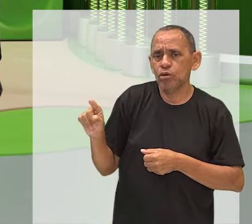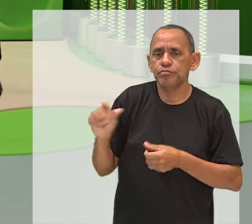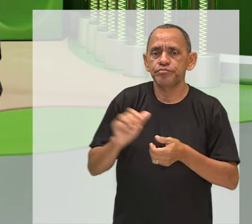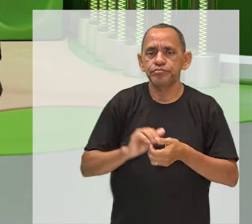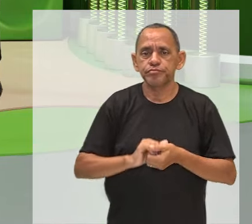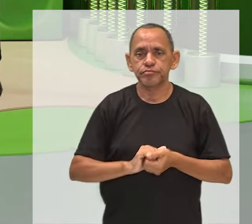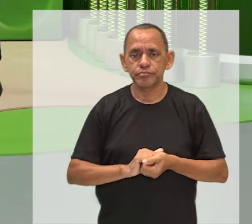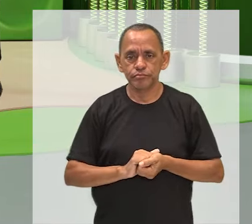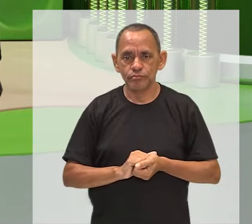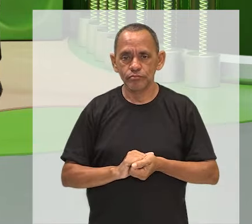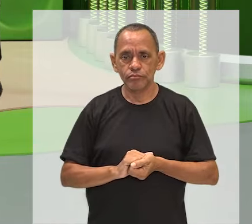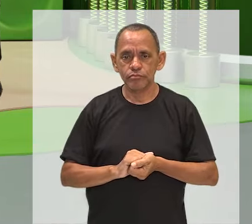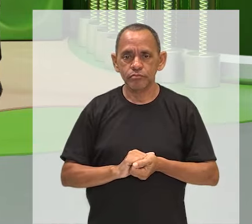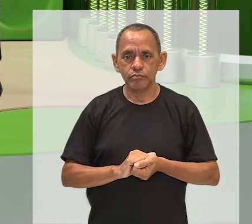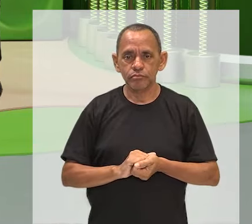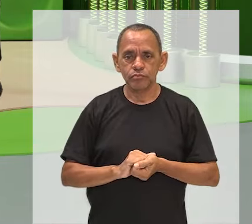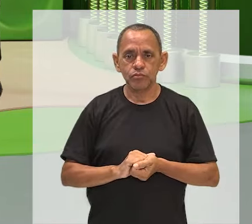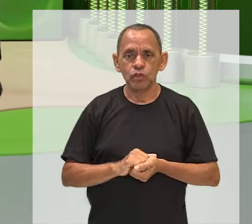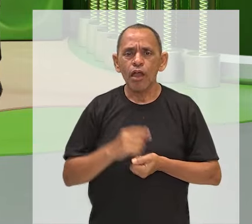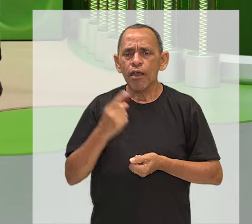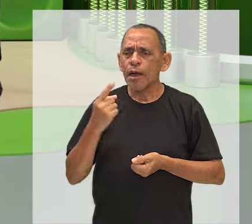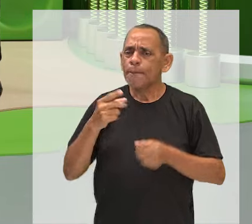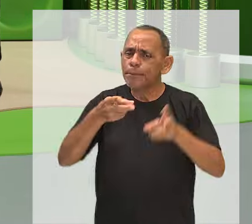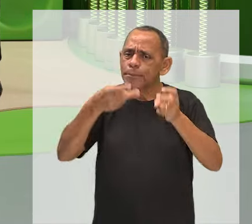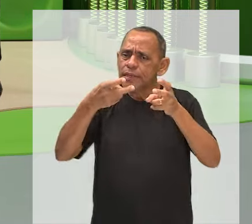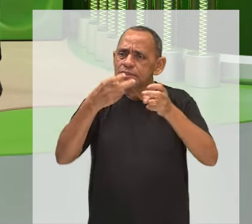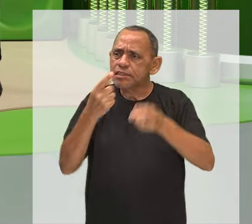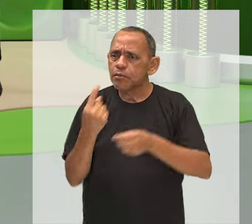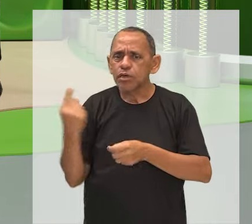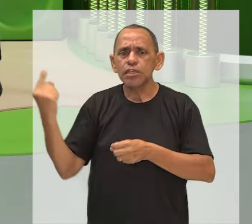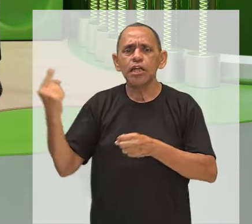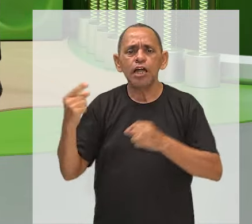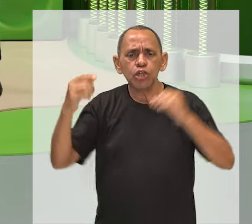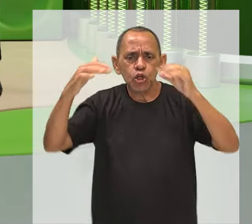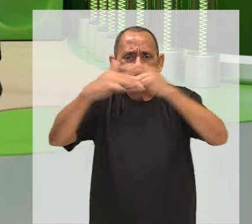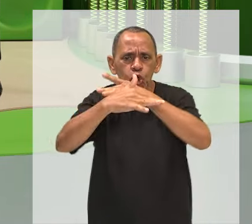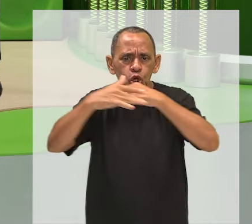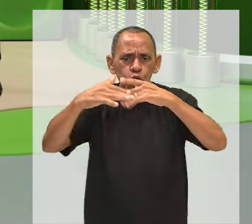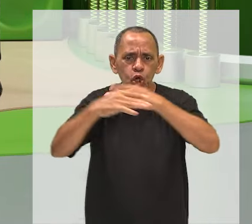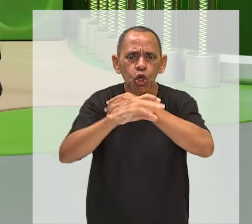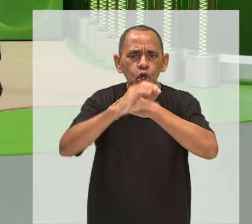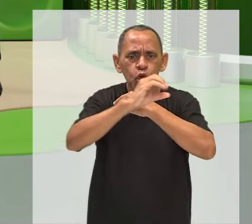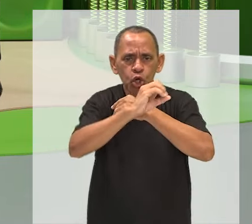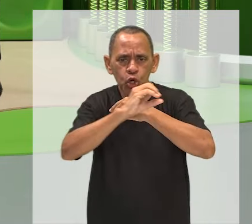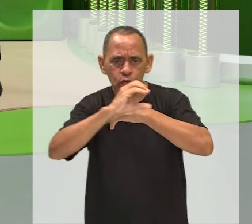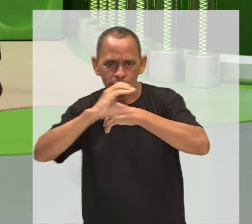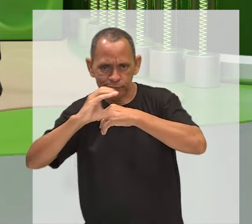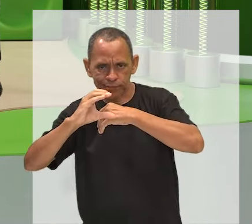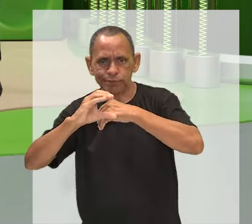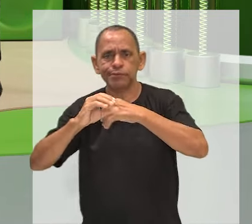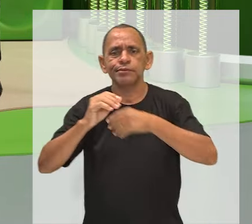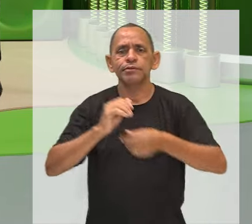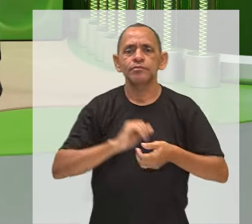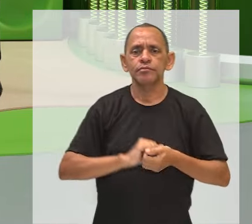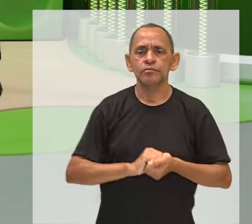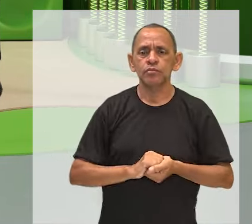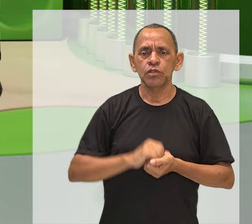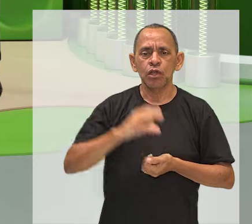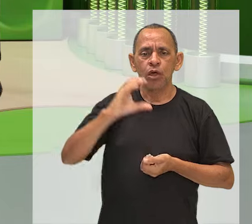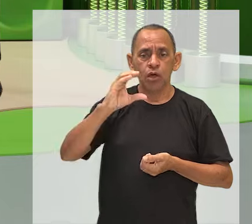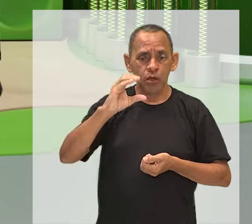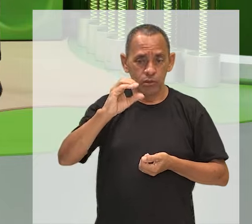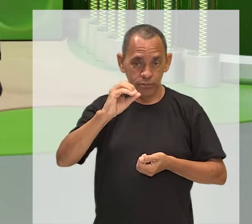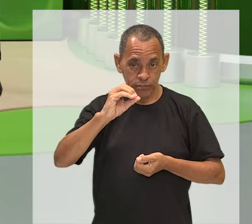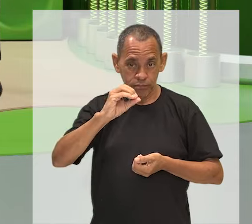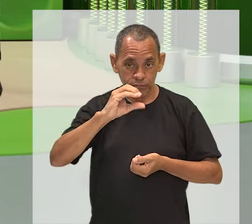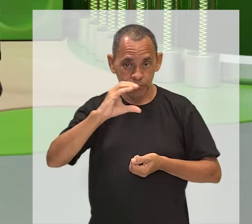oceano. Então essa água, né, e as massas de ar úmidas que chegam até aí, já quentes também, elas vão se precipitar e derramar